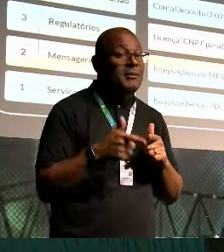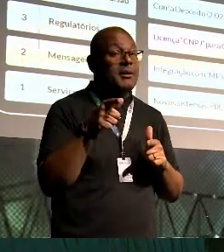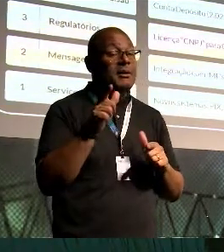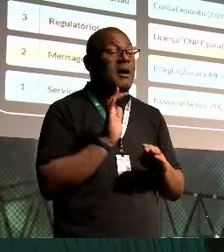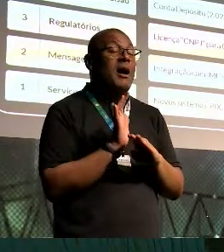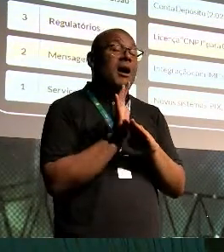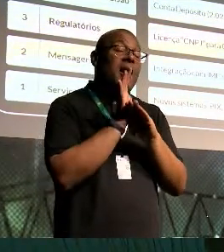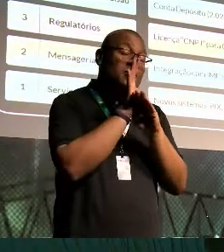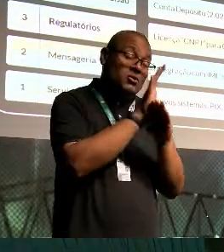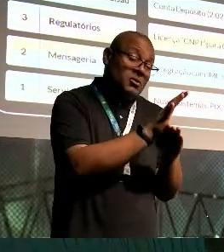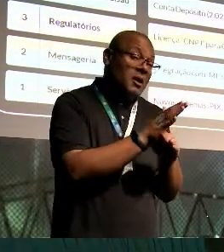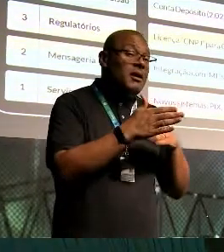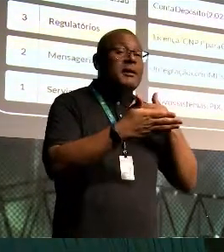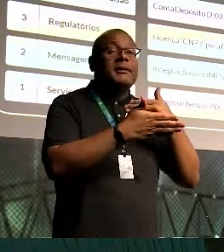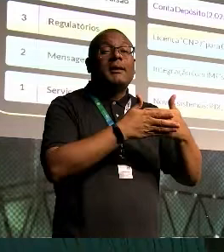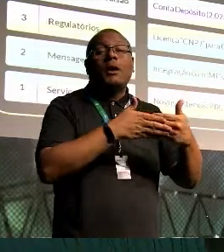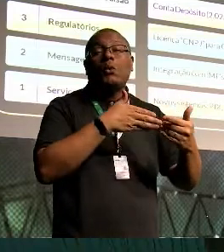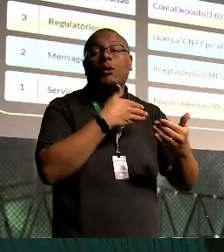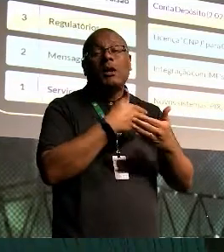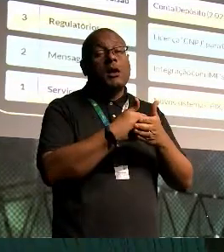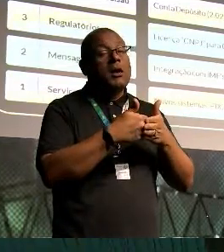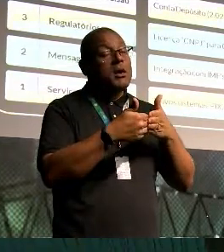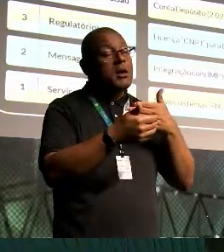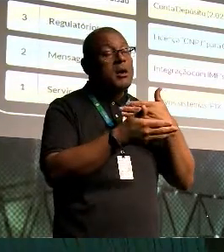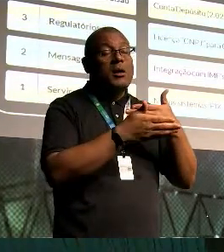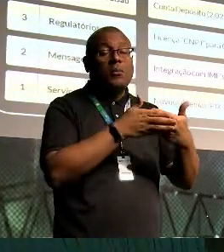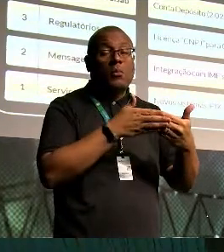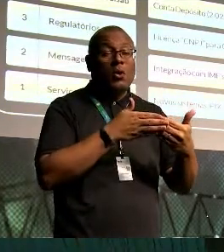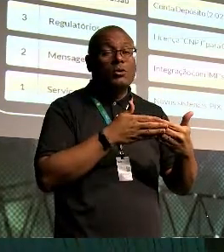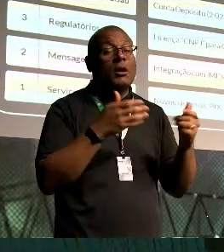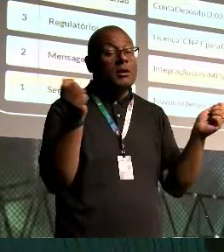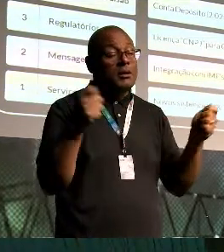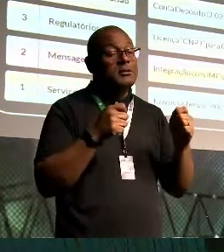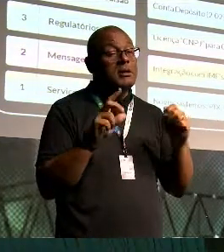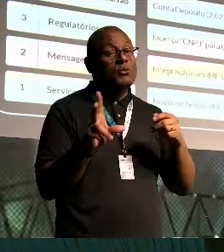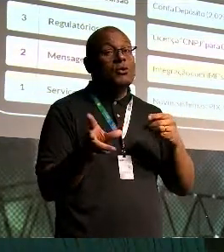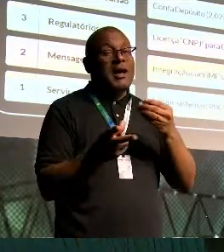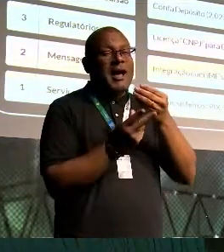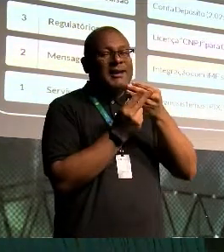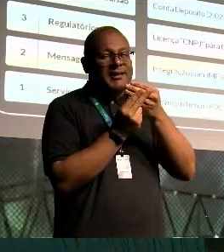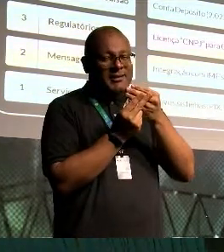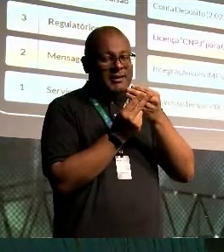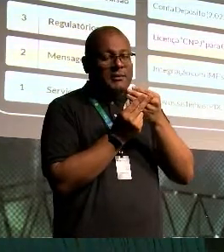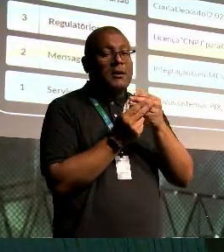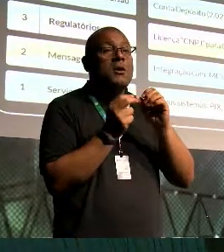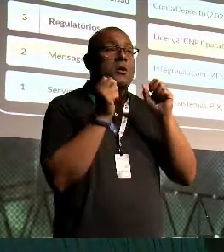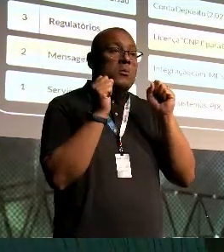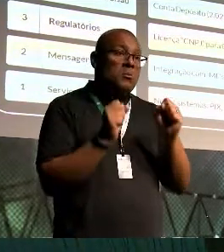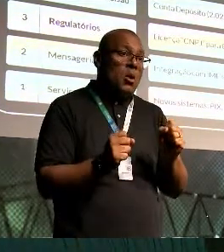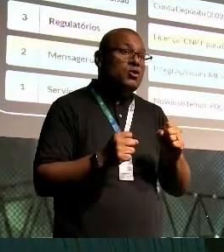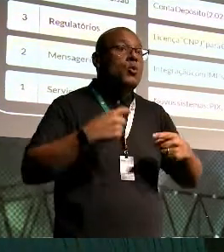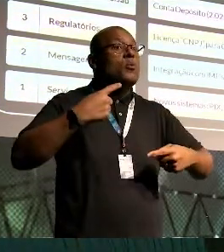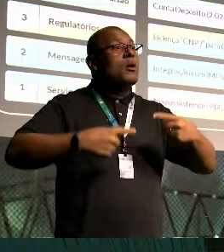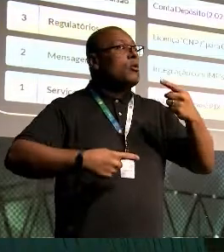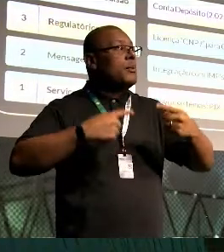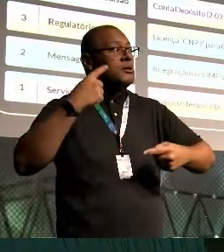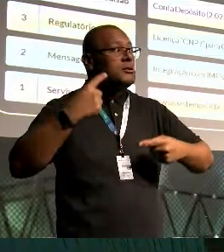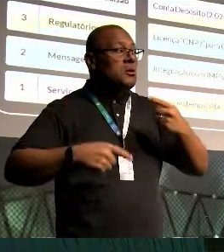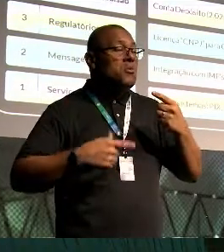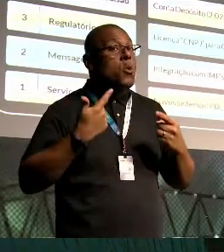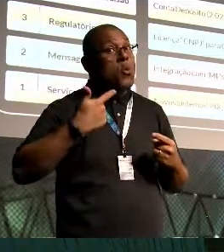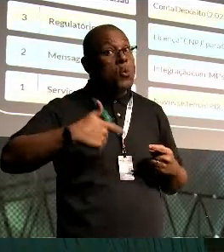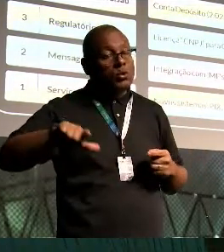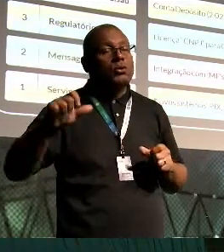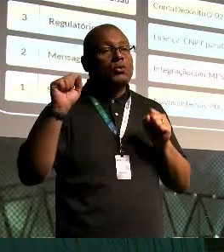resolver, seja com qual for a solução que a gente está plugando ali, podendo ser até de um competition, de um